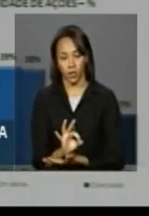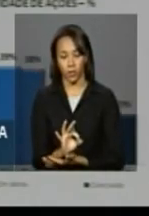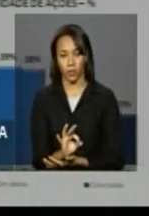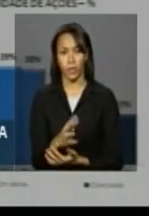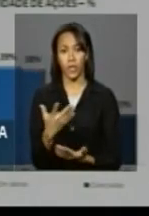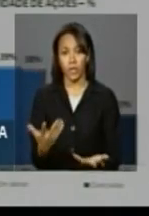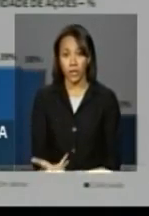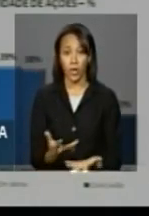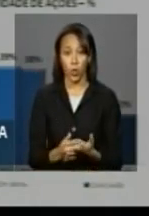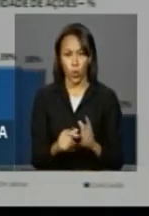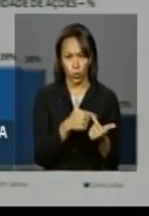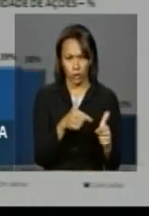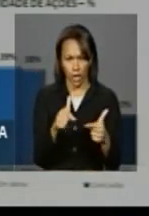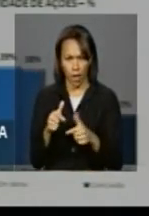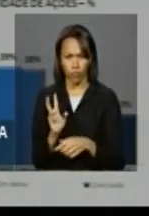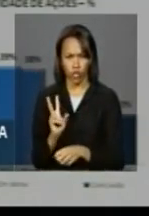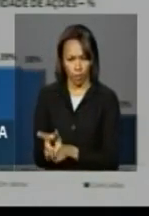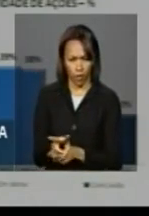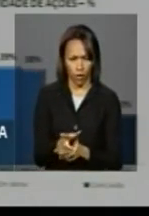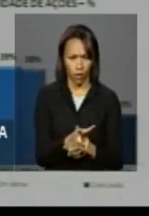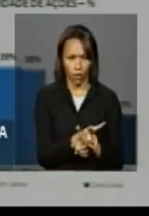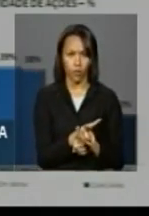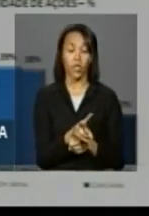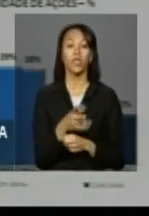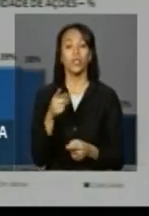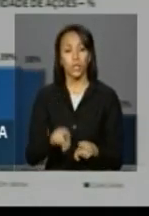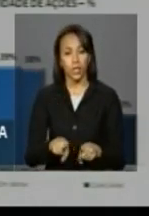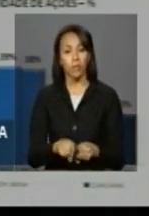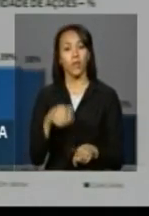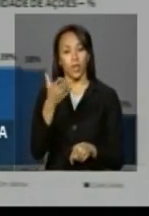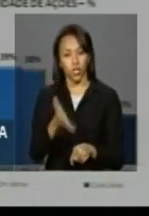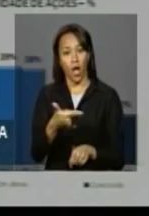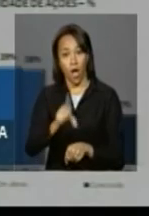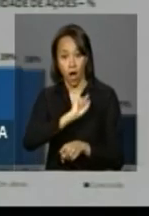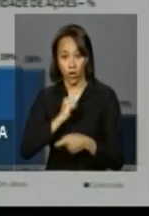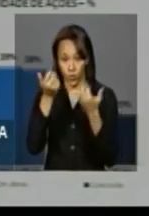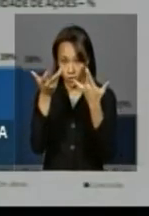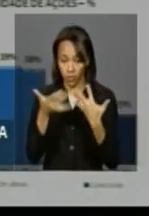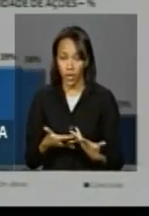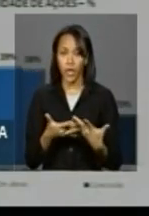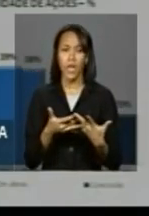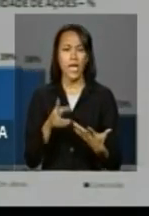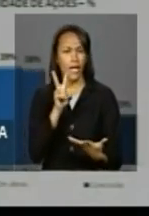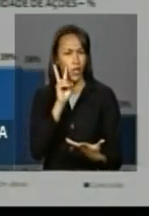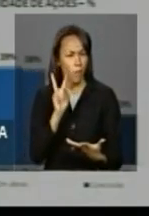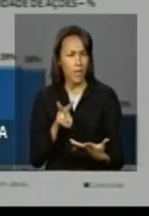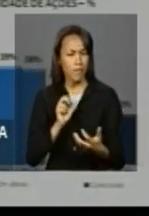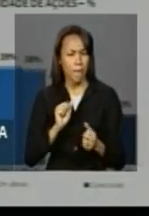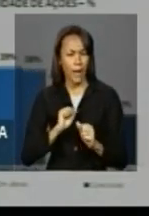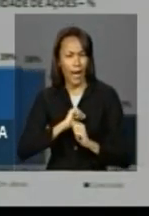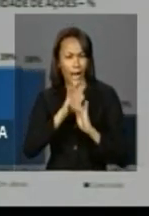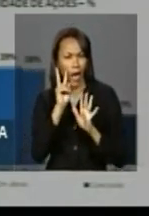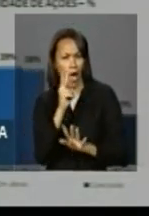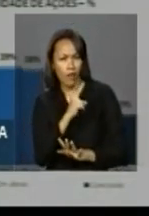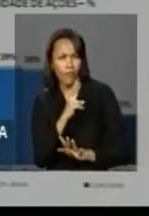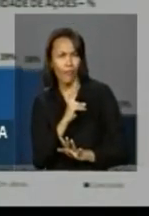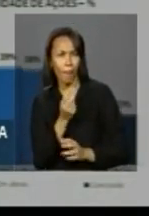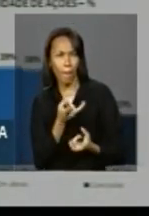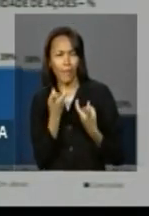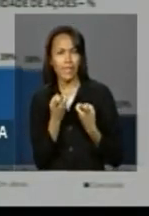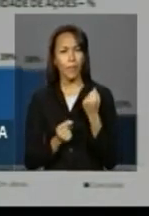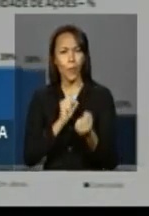ao estágio das ações monitoradas, também com os mesmos eixos que eu comentei anteriormente, a gente vê claramente um movimento